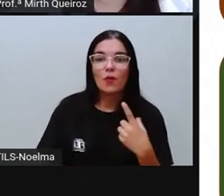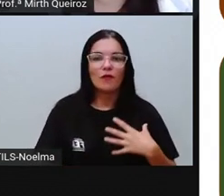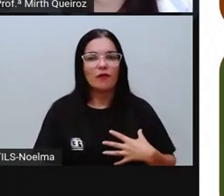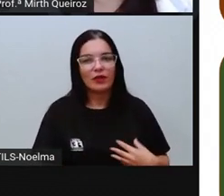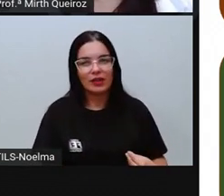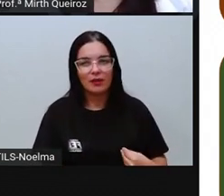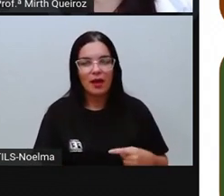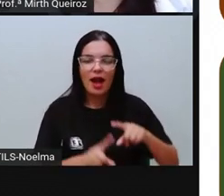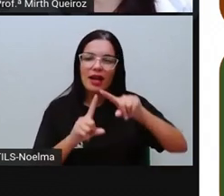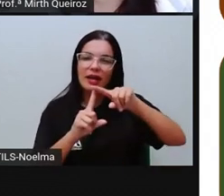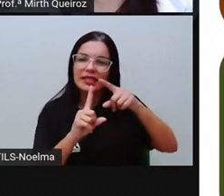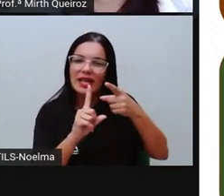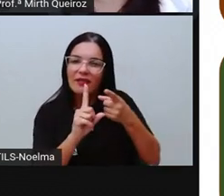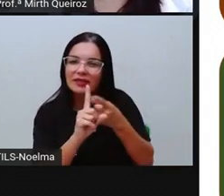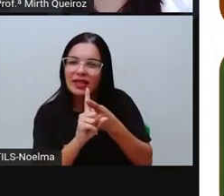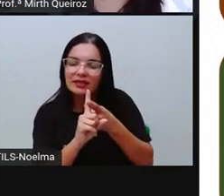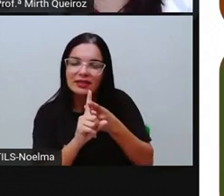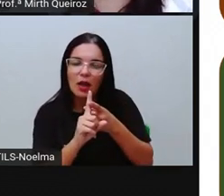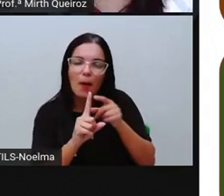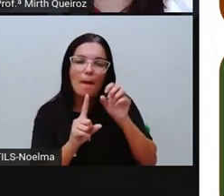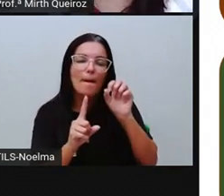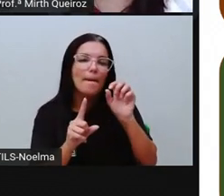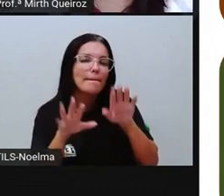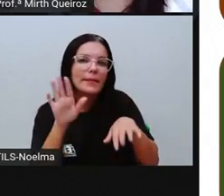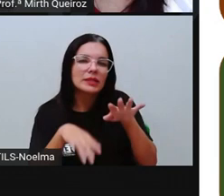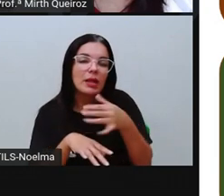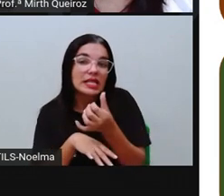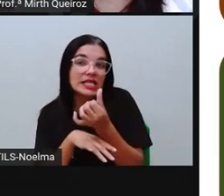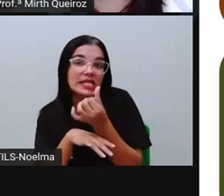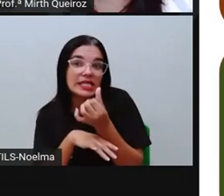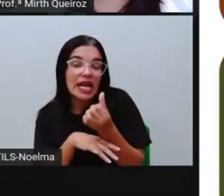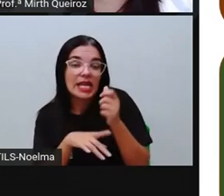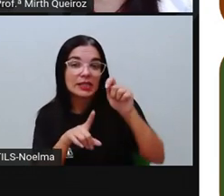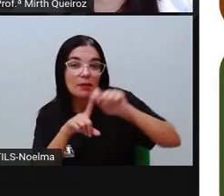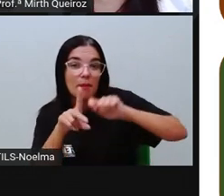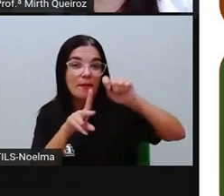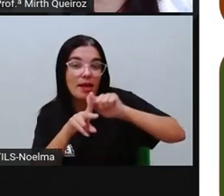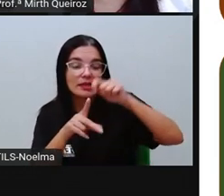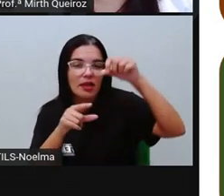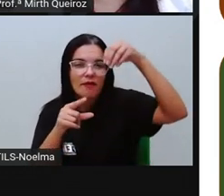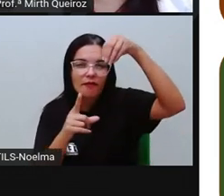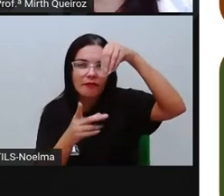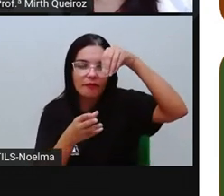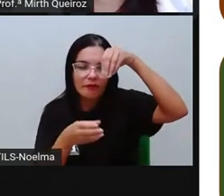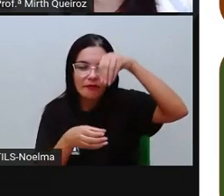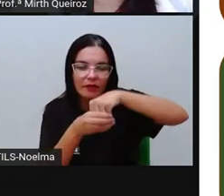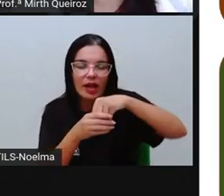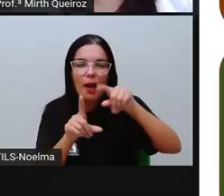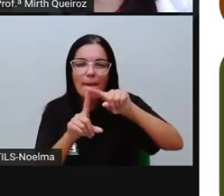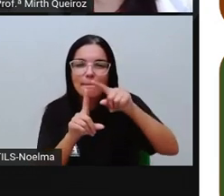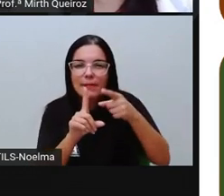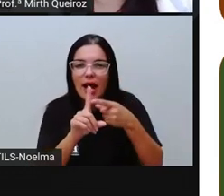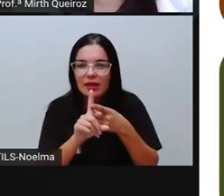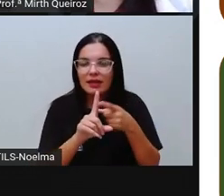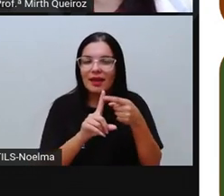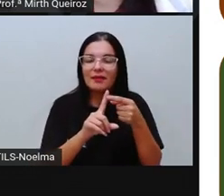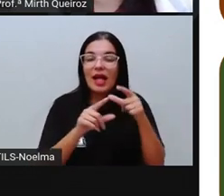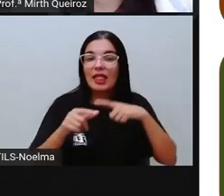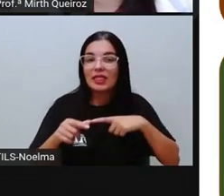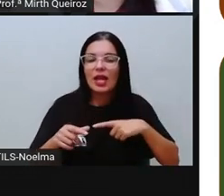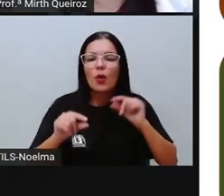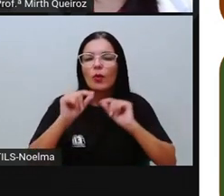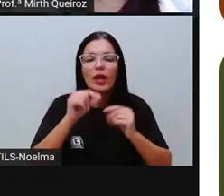dias, ou seja, 6 meses. Por ser um animal mamífero, ele vai se alimentar aí do leite, né, produzido